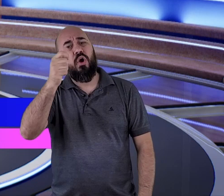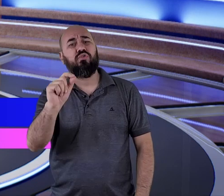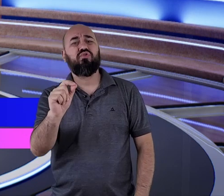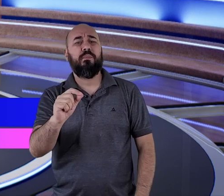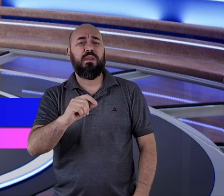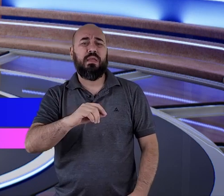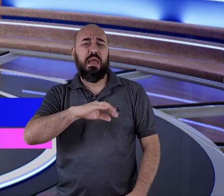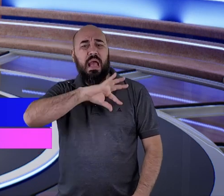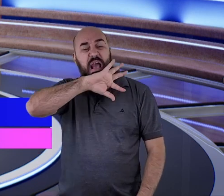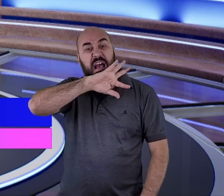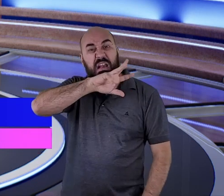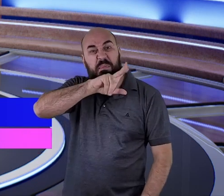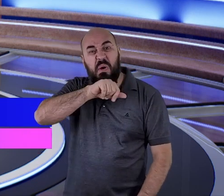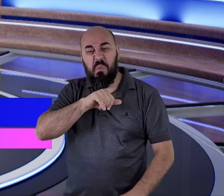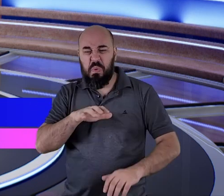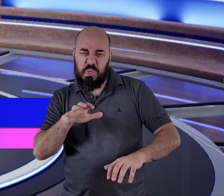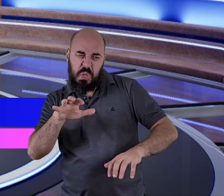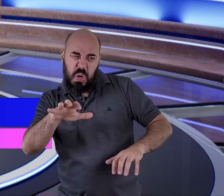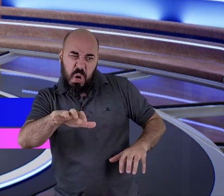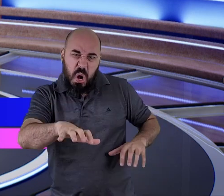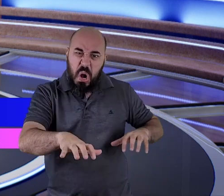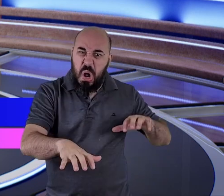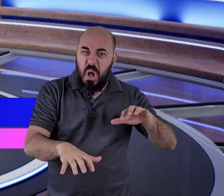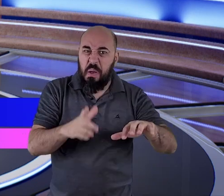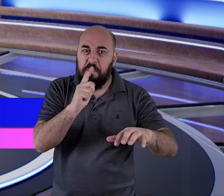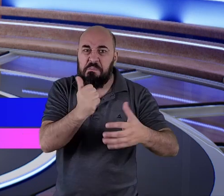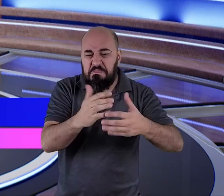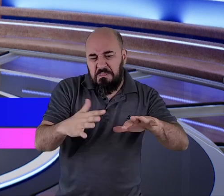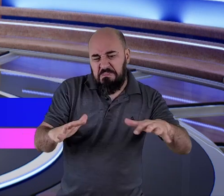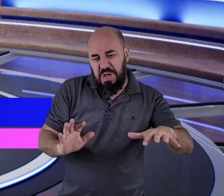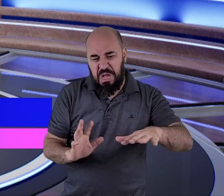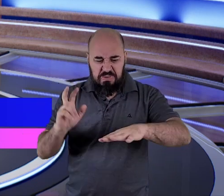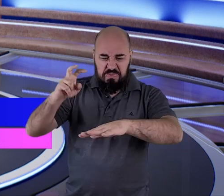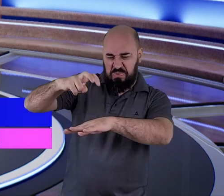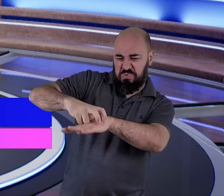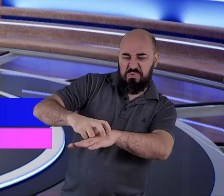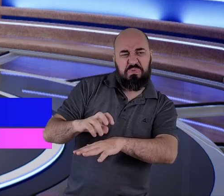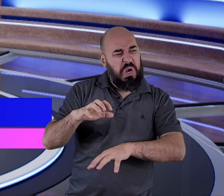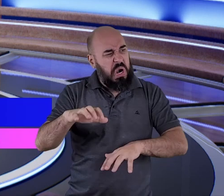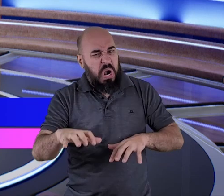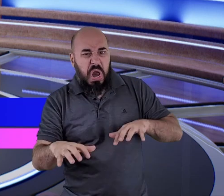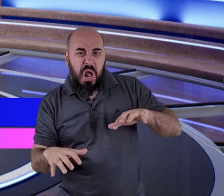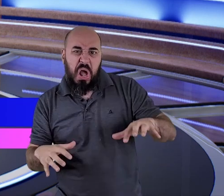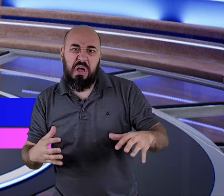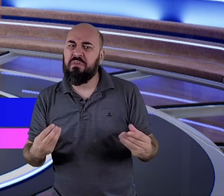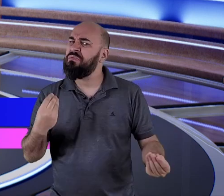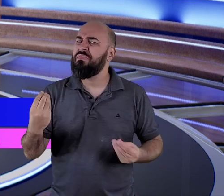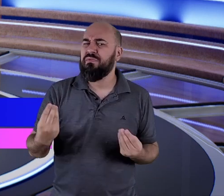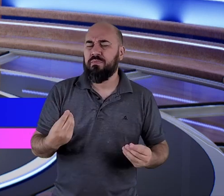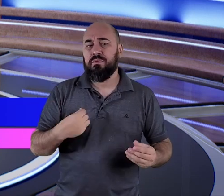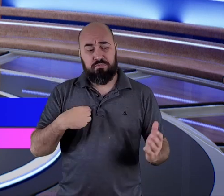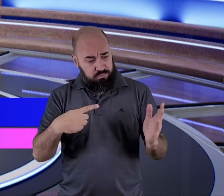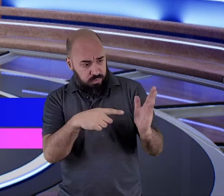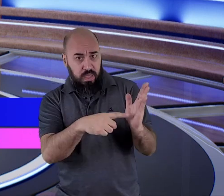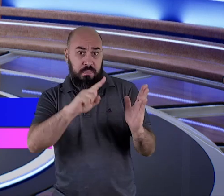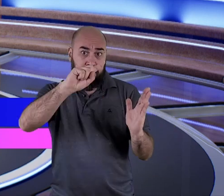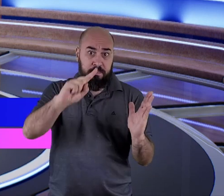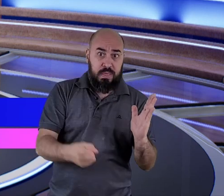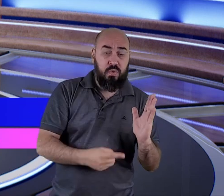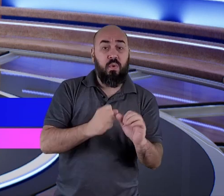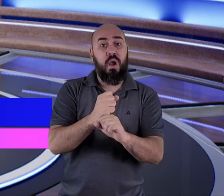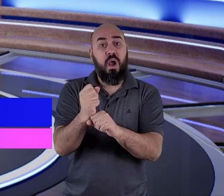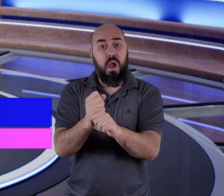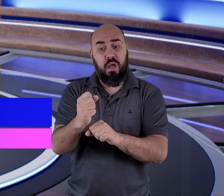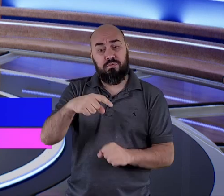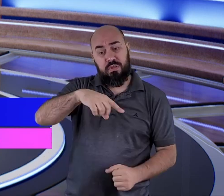terra. Inclusive sobre o tema de hoje. Está lá, falando sobre os 1000 anos ou o milênio. O tempo que este